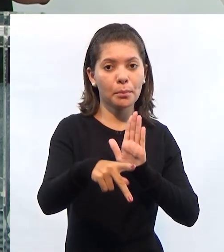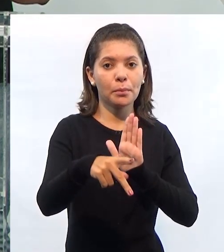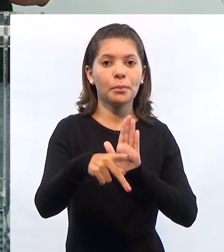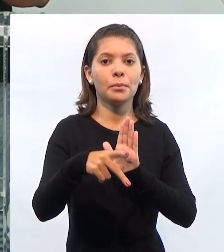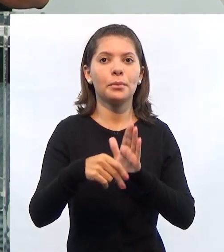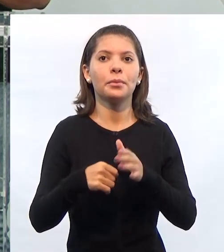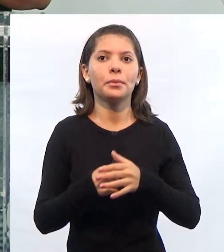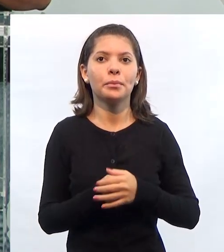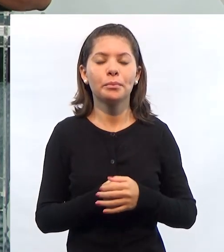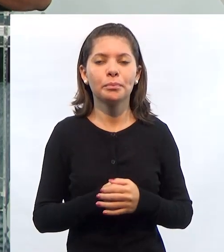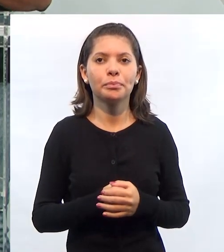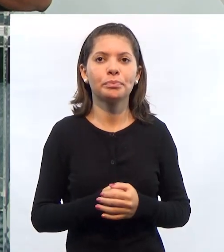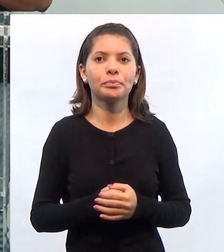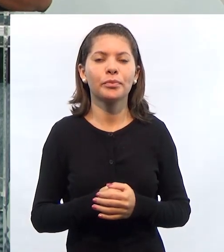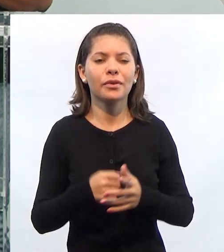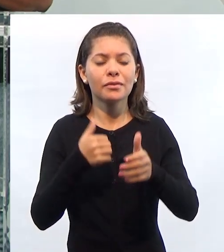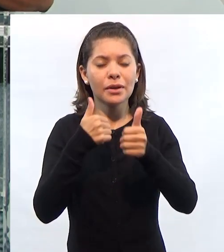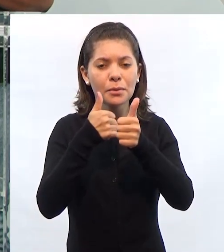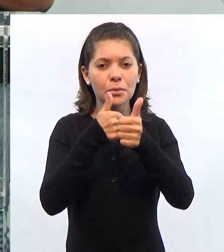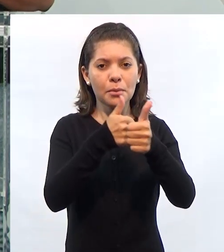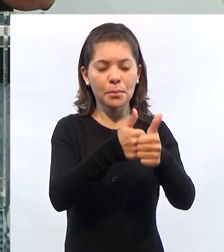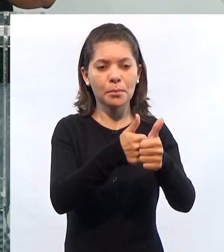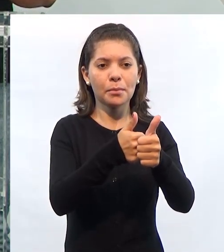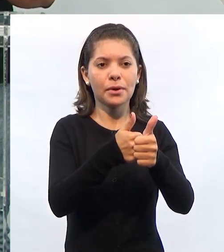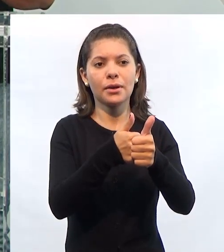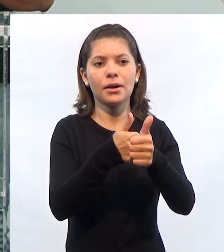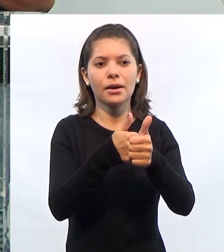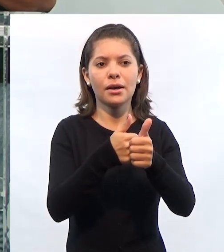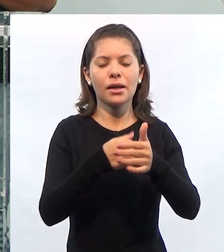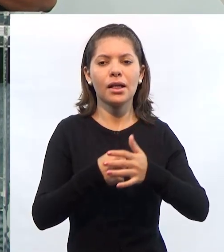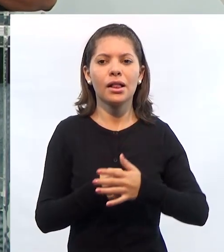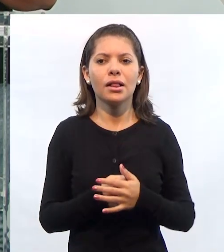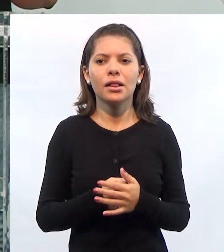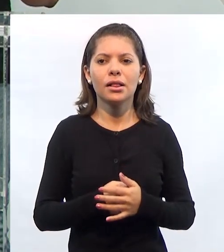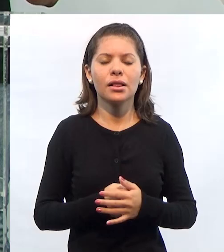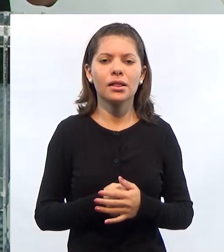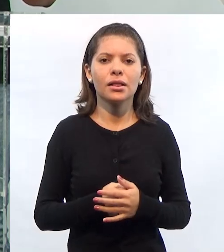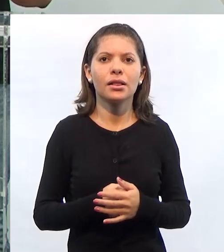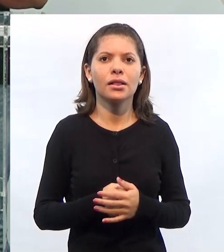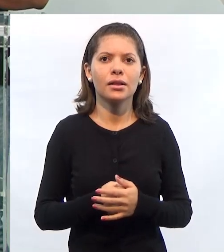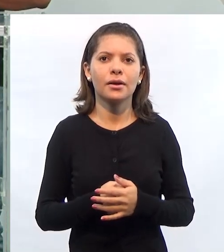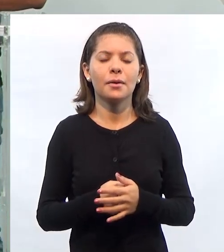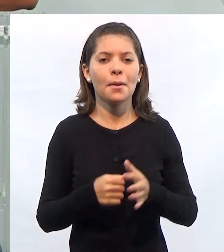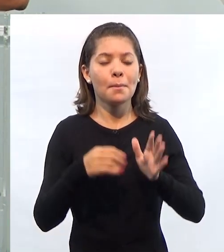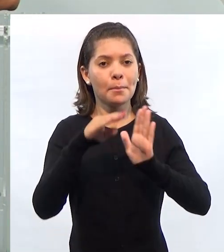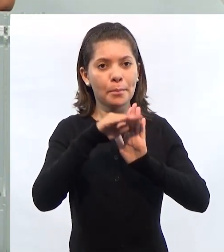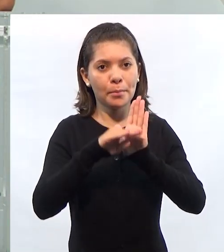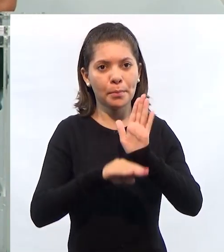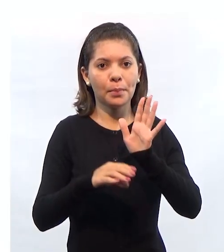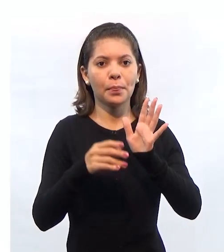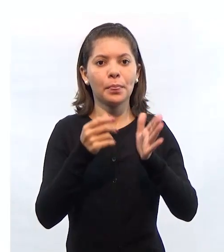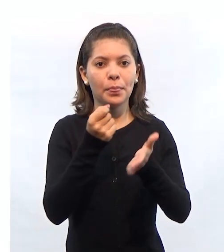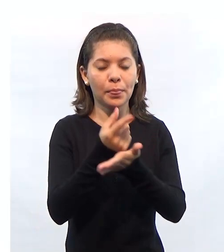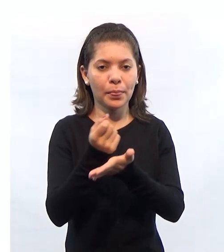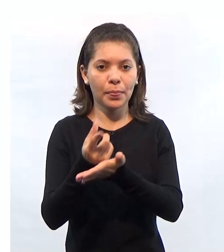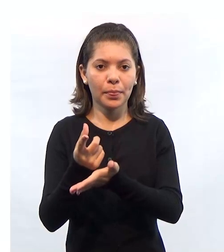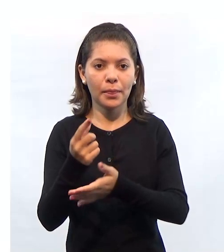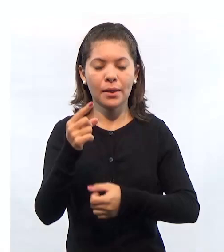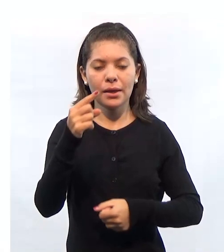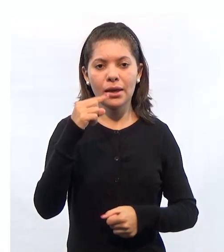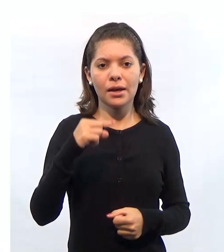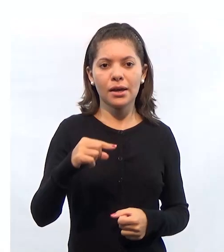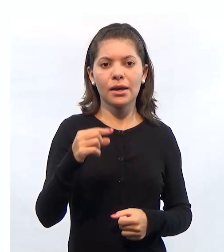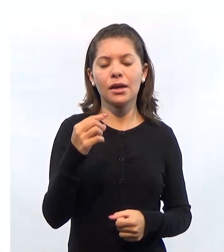ter muita sobre essa responsabilidade de acompanhar o fornecimento dessas ordens de compra. E aqui,